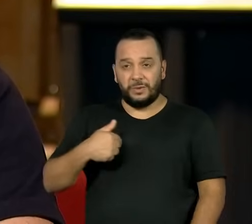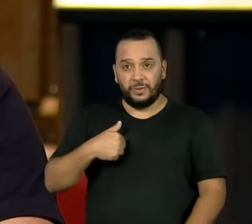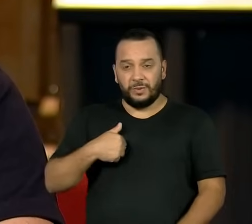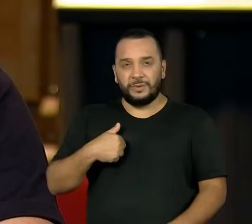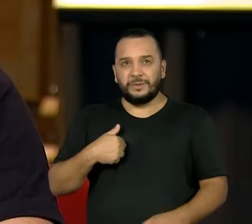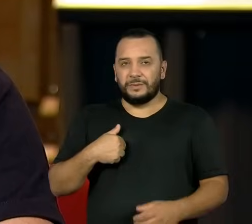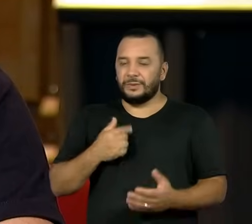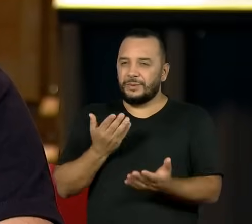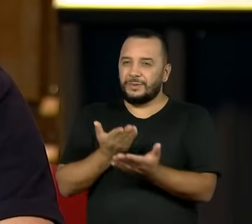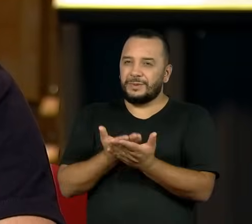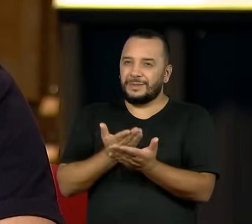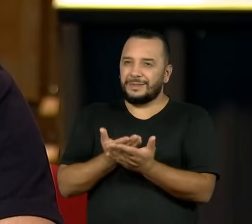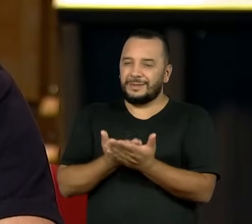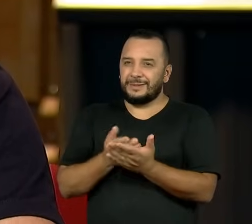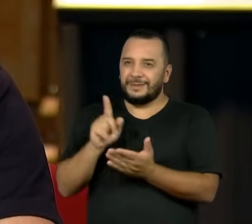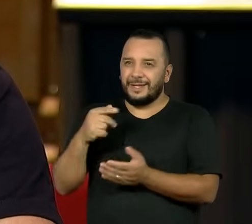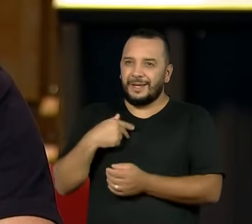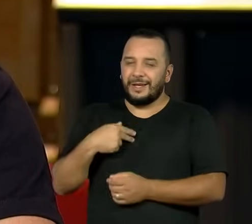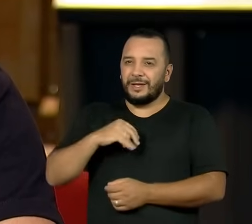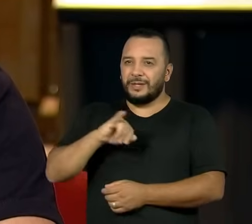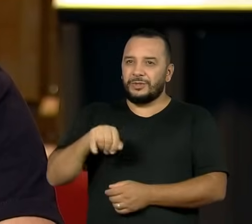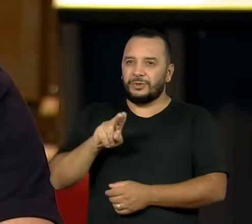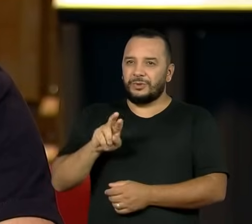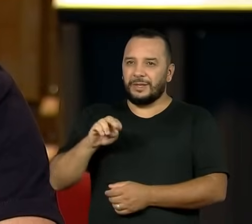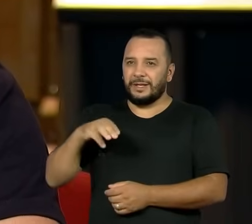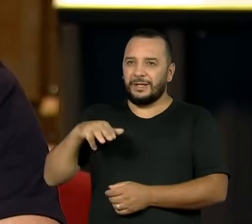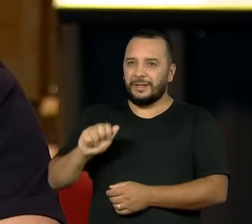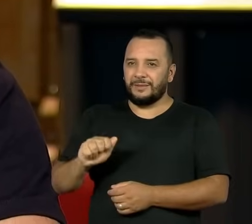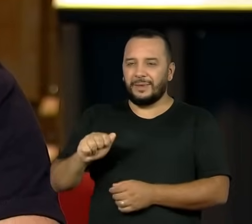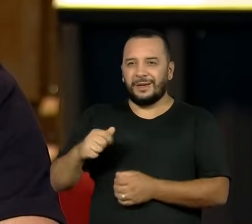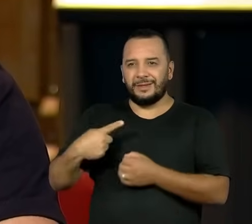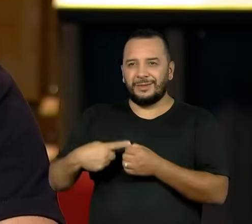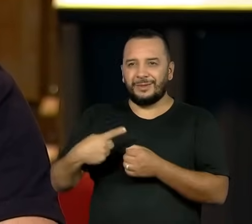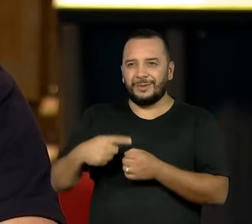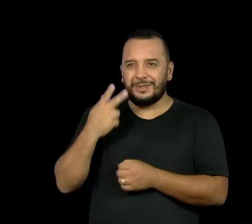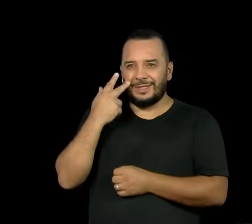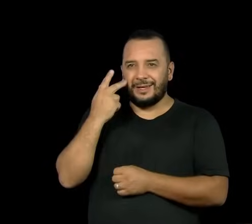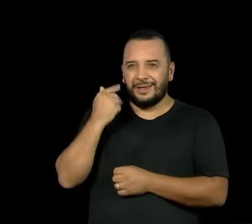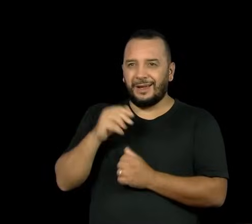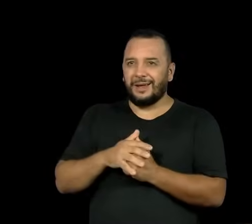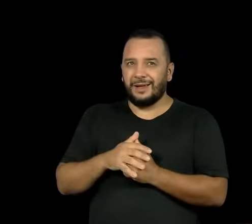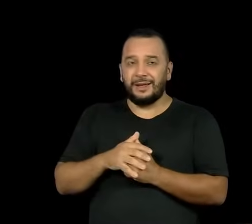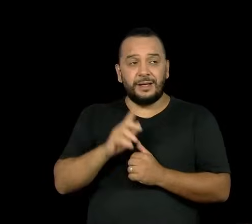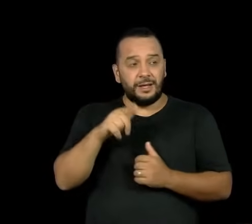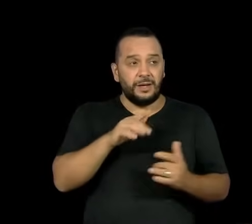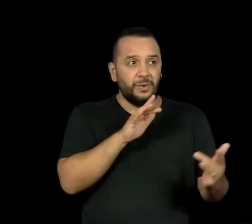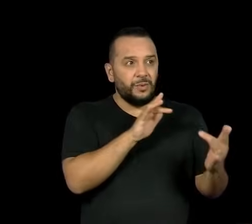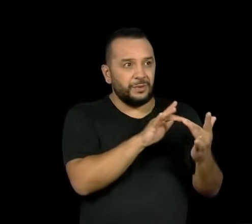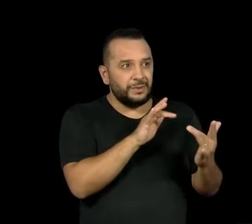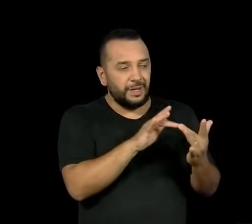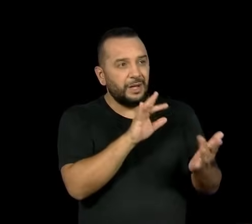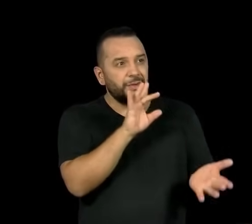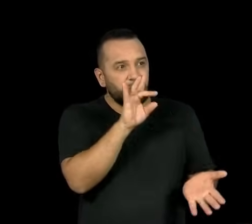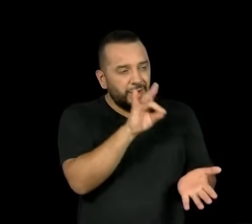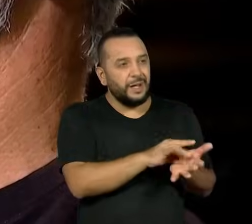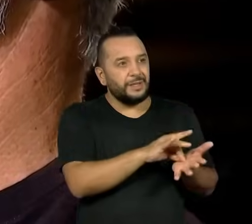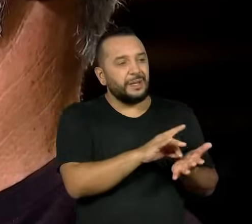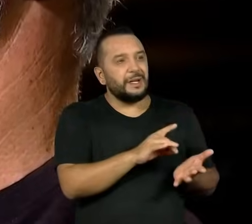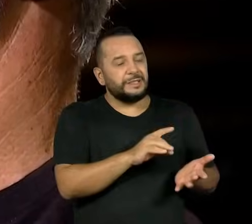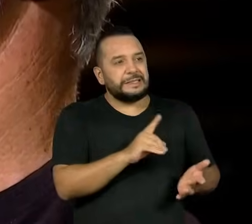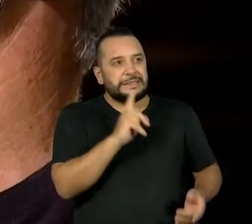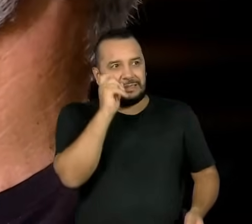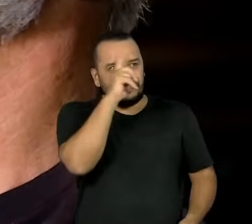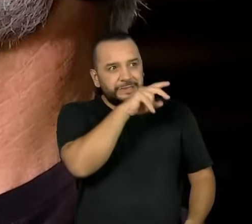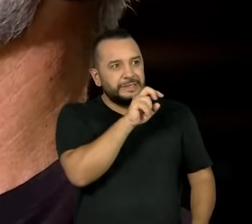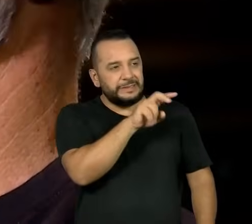Jurema no interior do Ceará tem esse lado, tem esse reflexo de dizer... É um contato com uma realidade dura, Dura. Né?